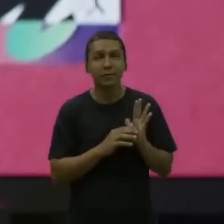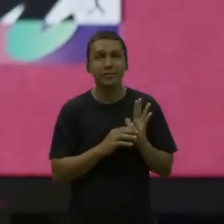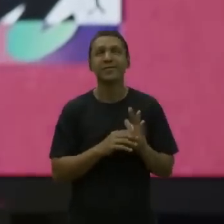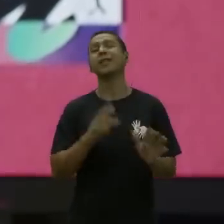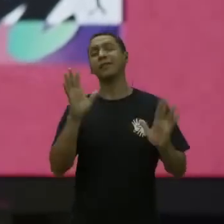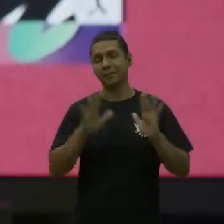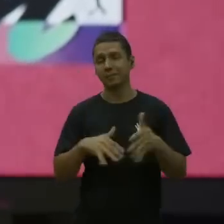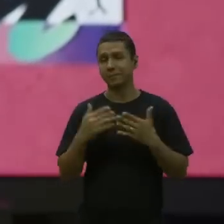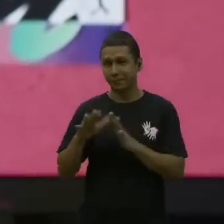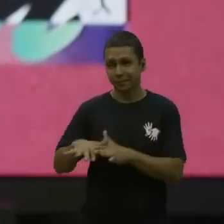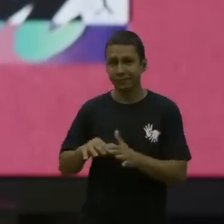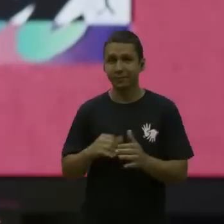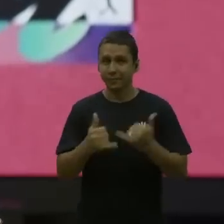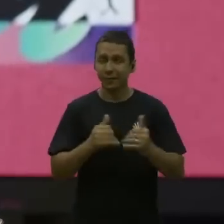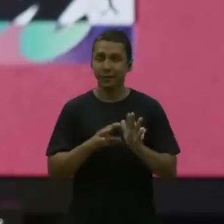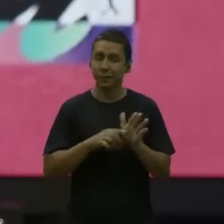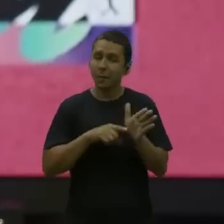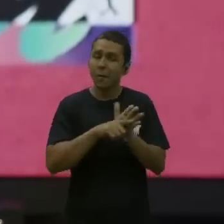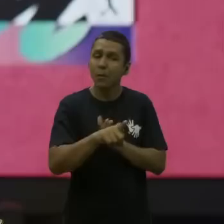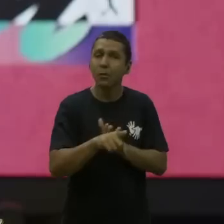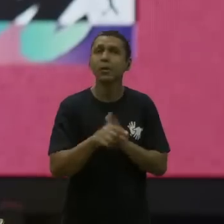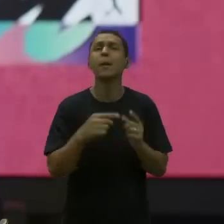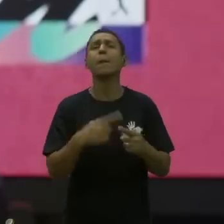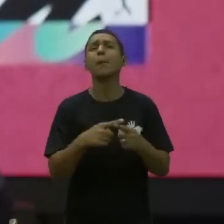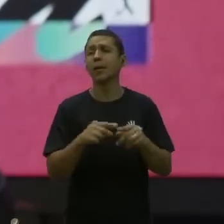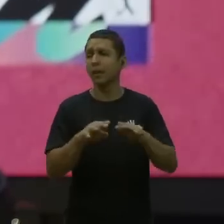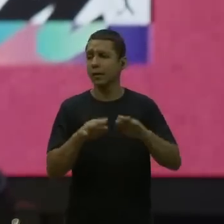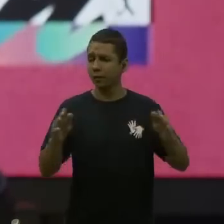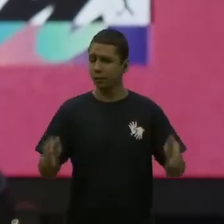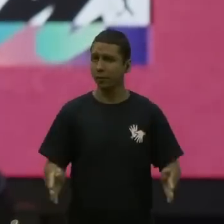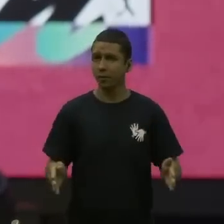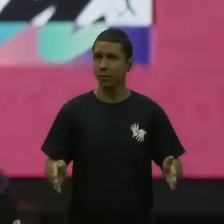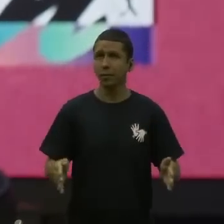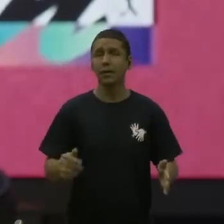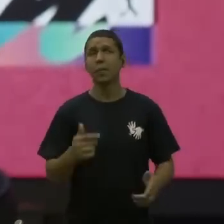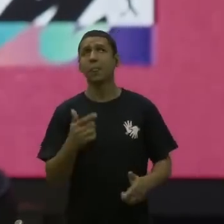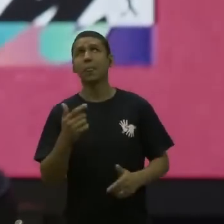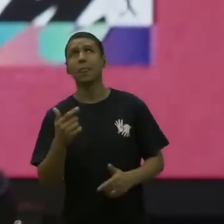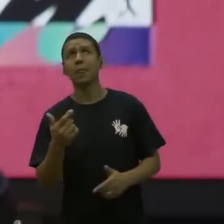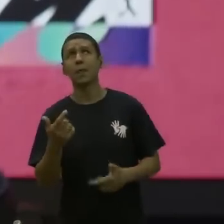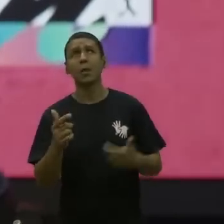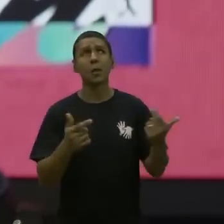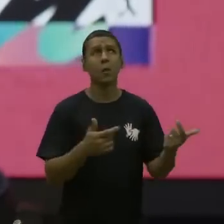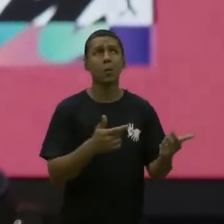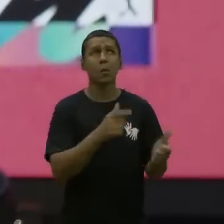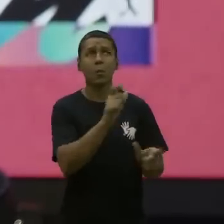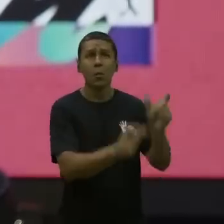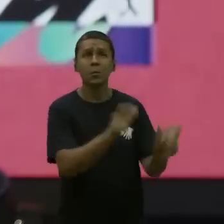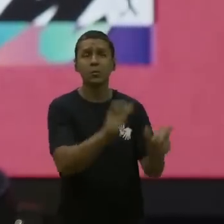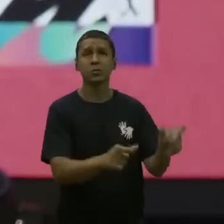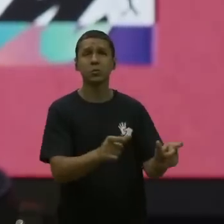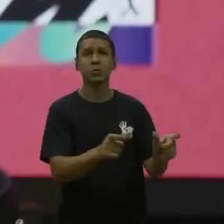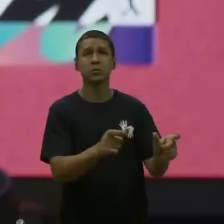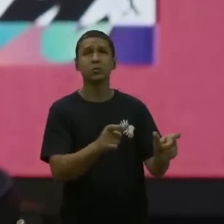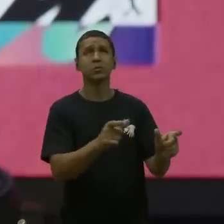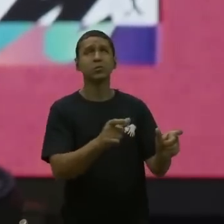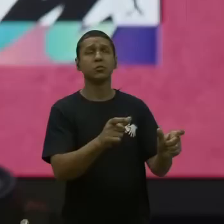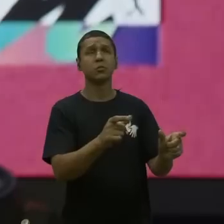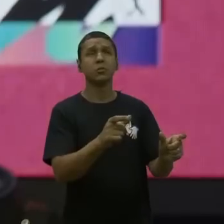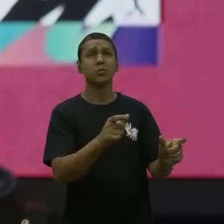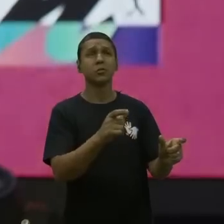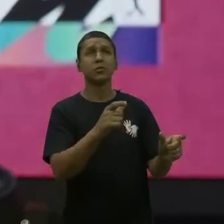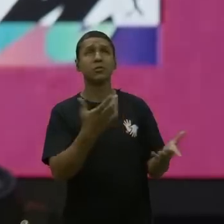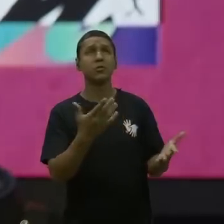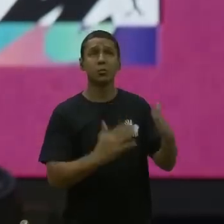A minha pergunta é, por que é que numa mesa onde uns estão fartos de pão, outros estão passando